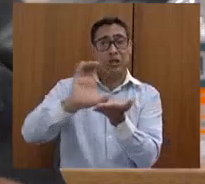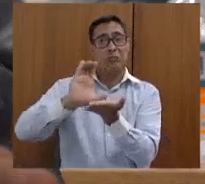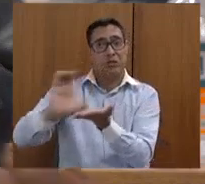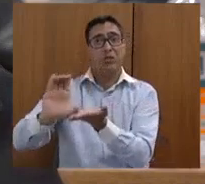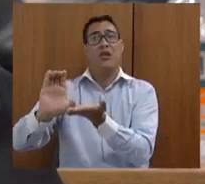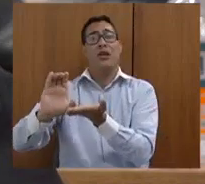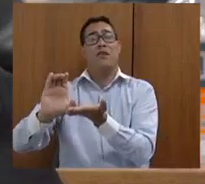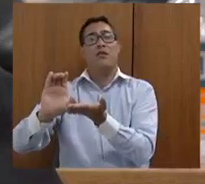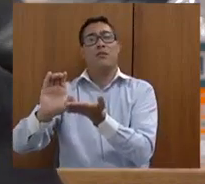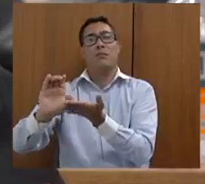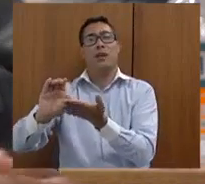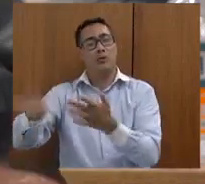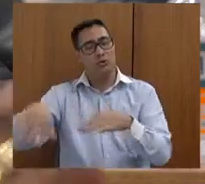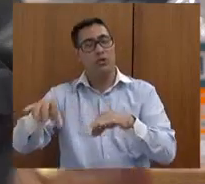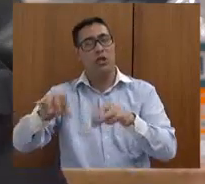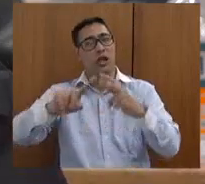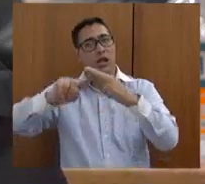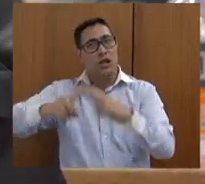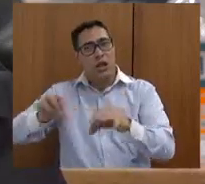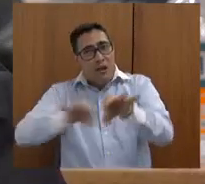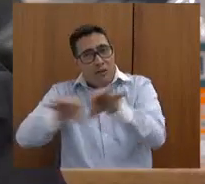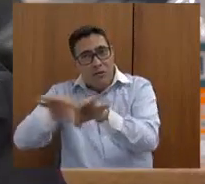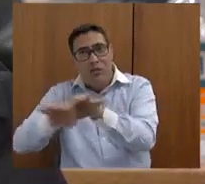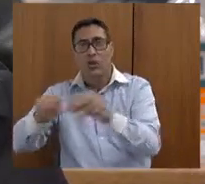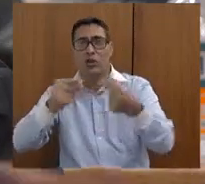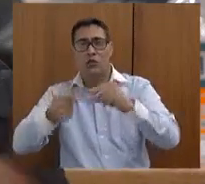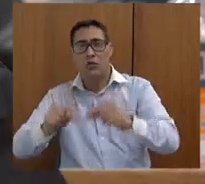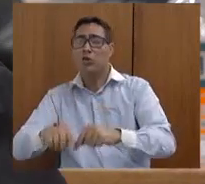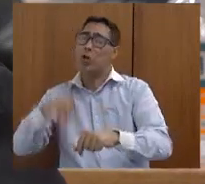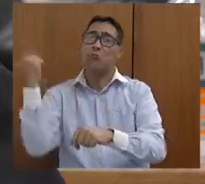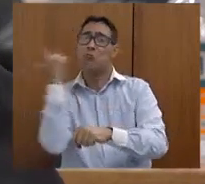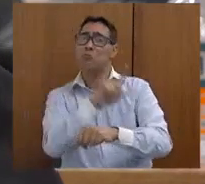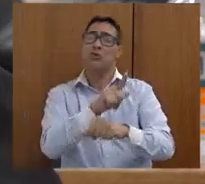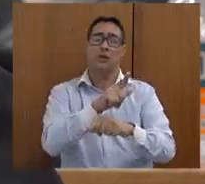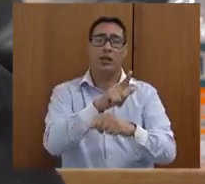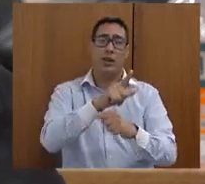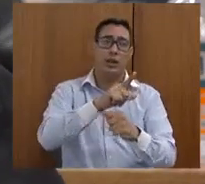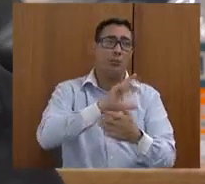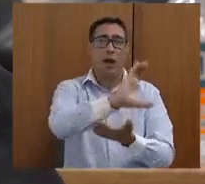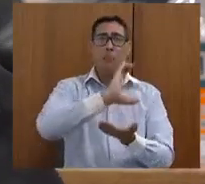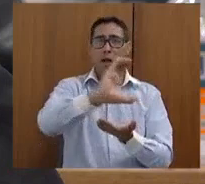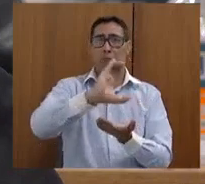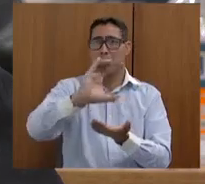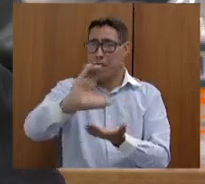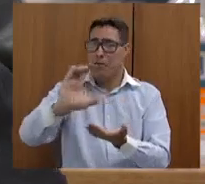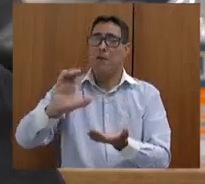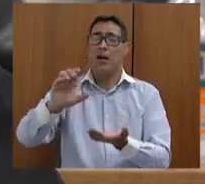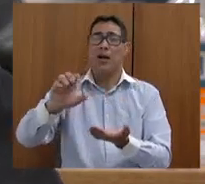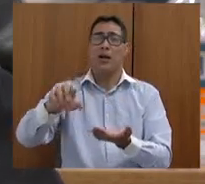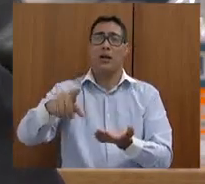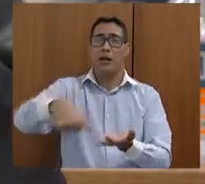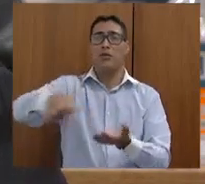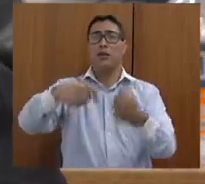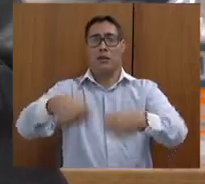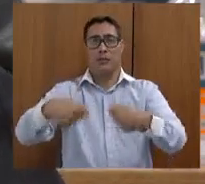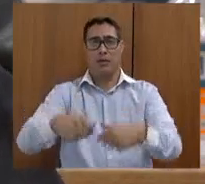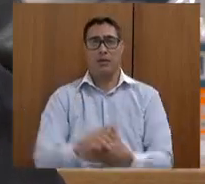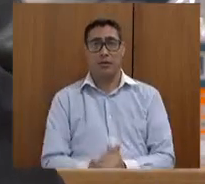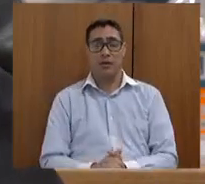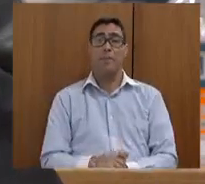de infraestrutura está alcançando essa demanda que tá aqui apresentado vou falar de um ponto